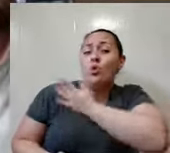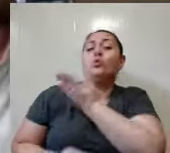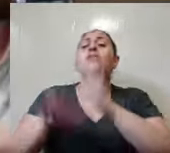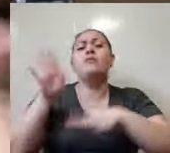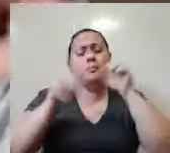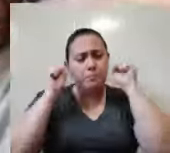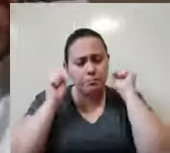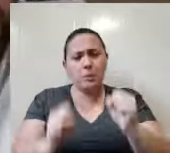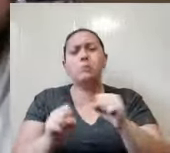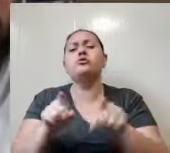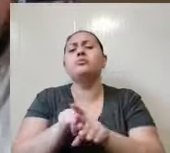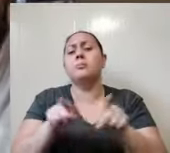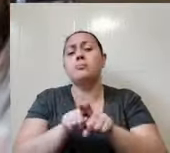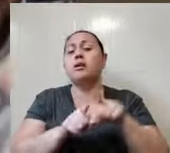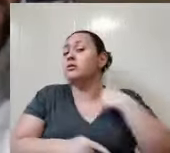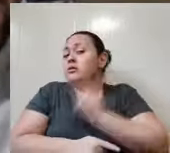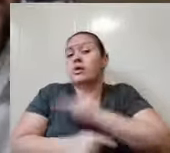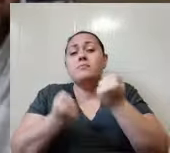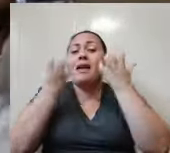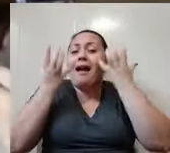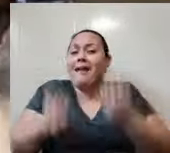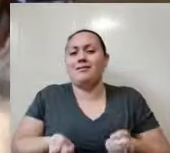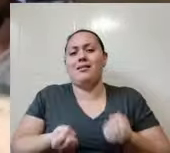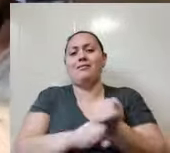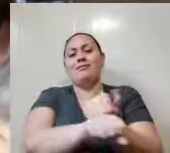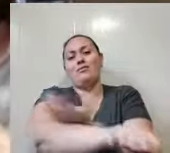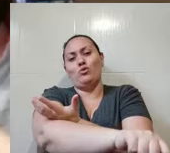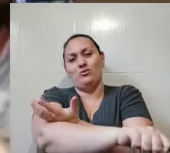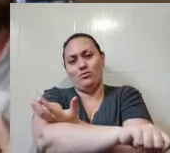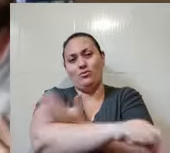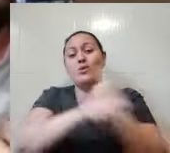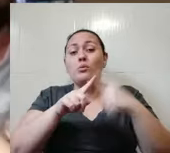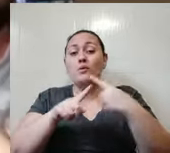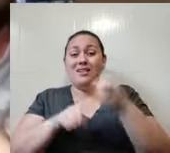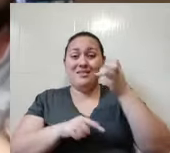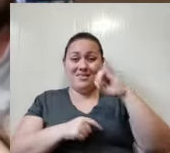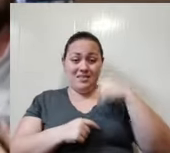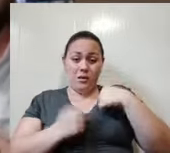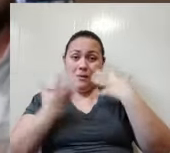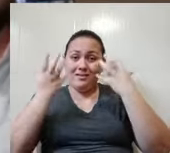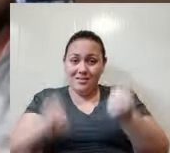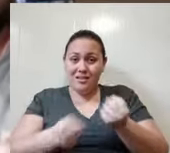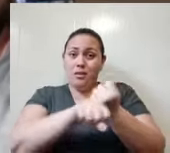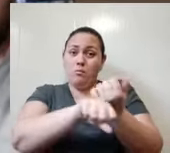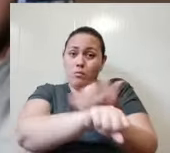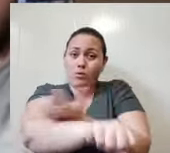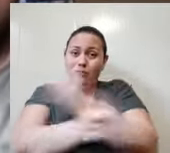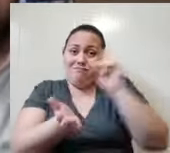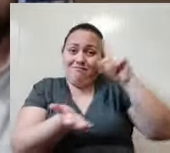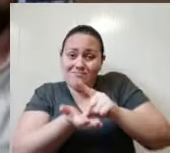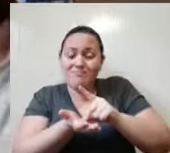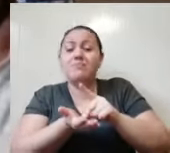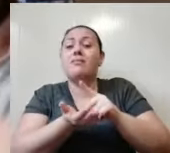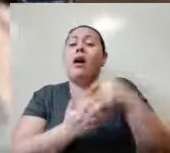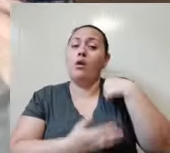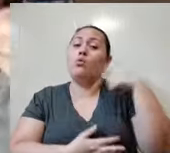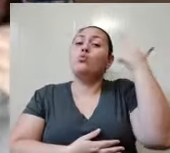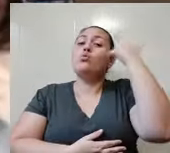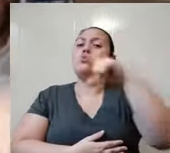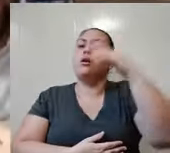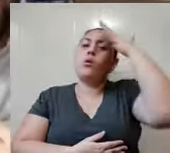raiva, todo mundo pode ter nojo dos outros também, às vezes acontece. E a gente também tem que se permitir essas coisas, porque só no momento que a gente se